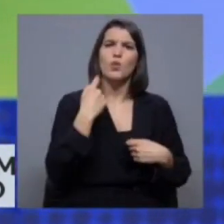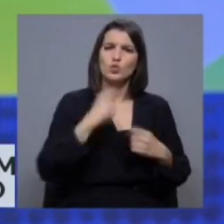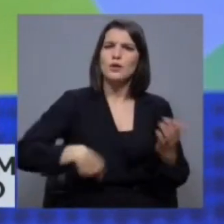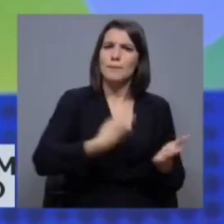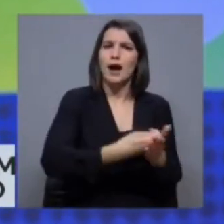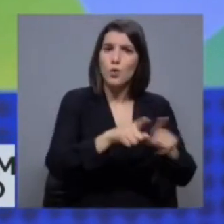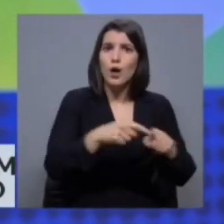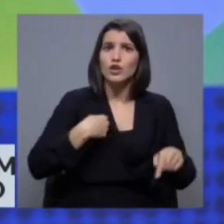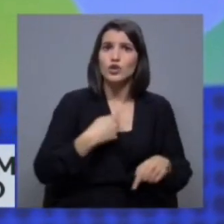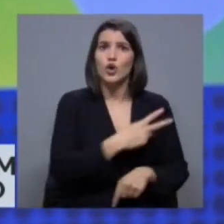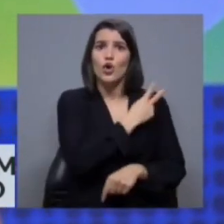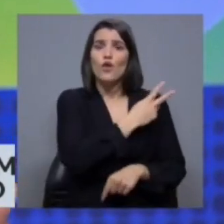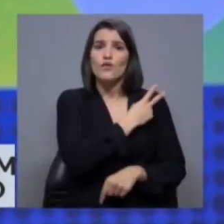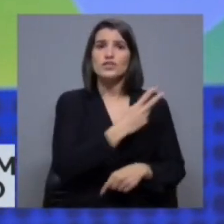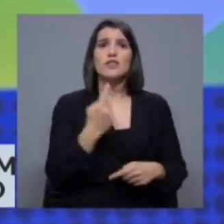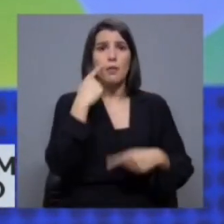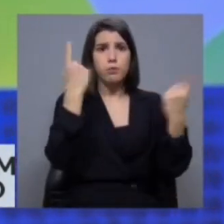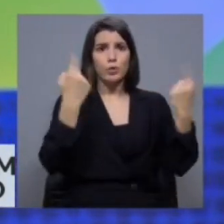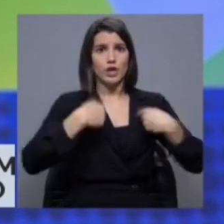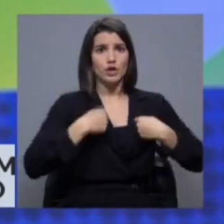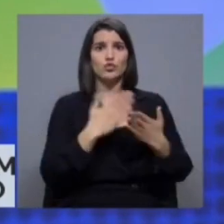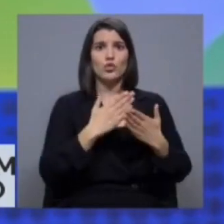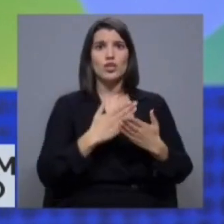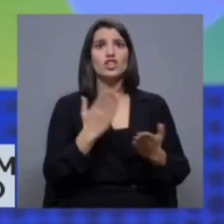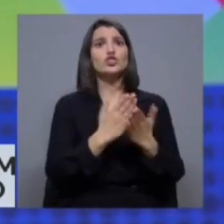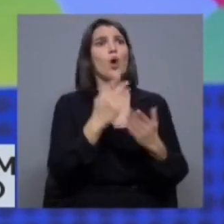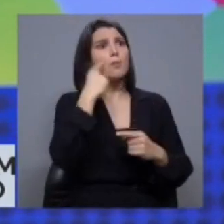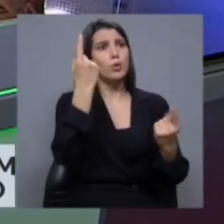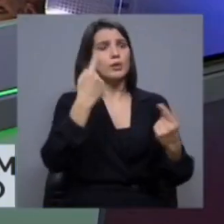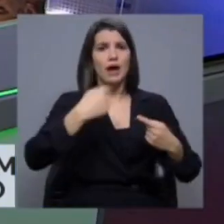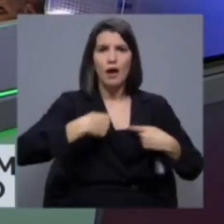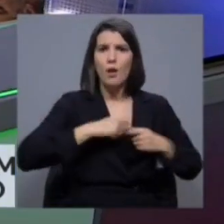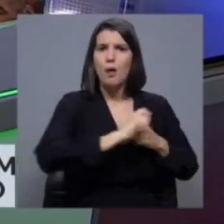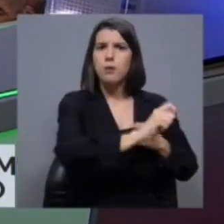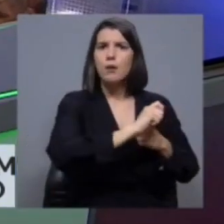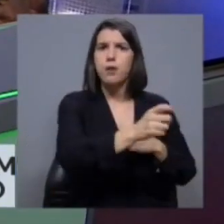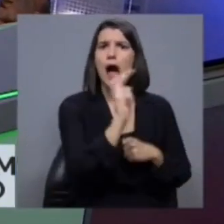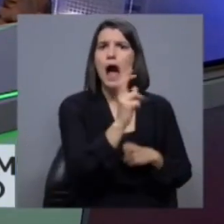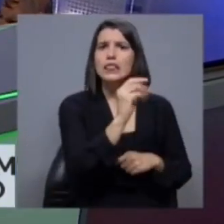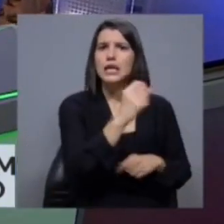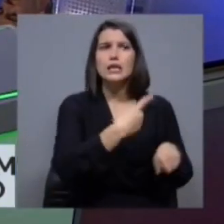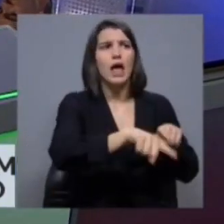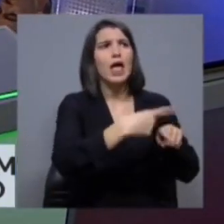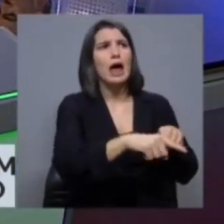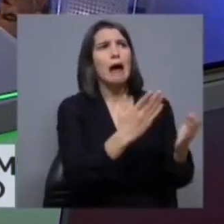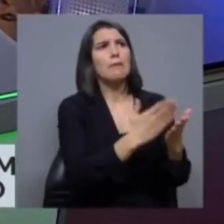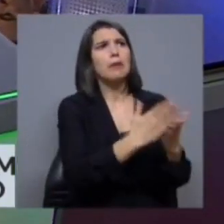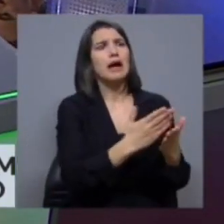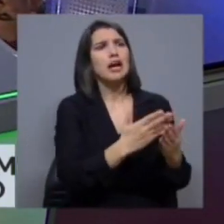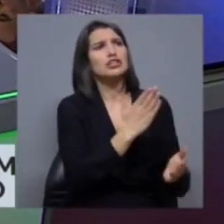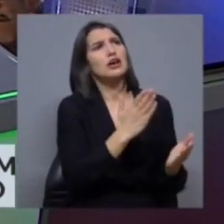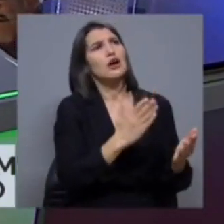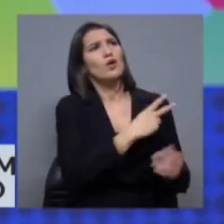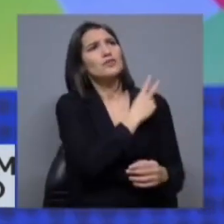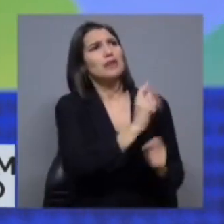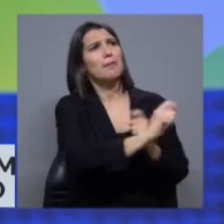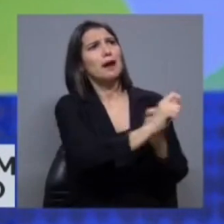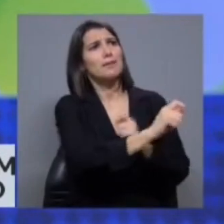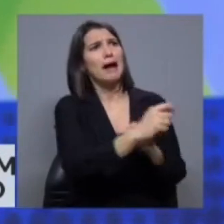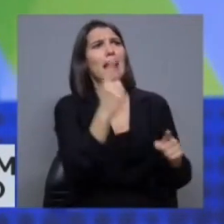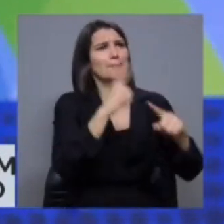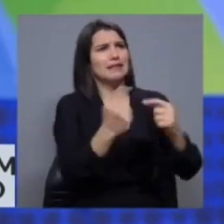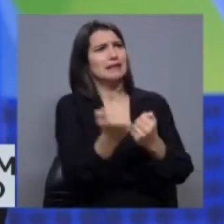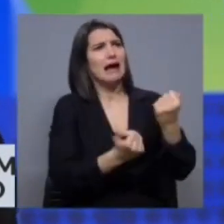seus cursos Olha como eu gosto nesse da República números a pública tenho para receber atualizações no entanto com muito tempo de apagar a casa graça pra cá e vai ficando Sempre